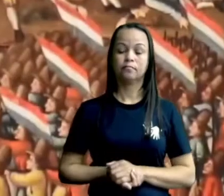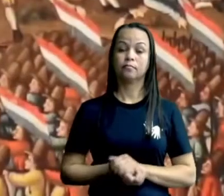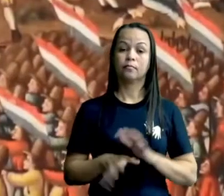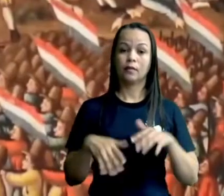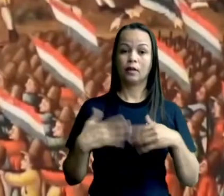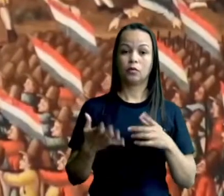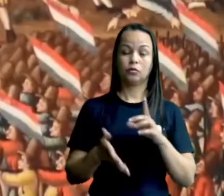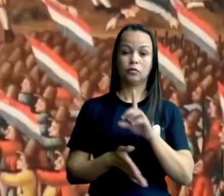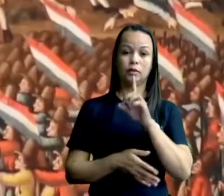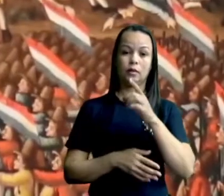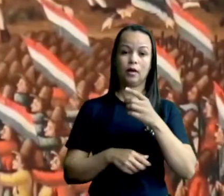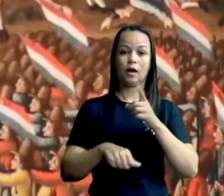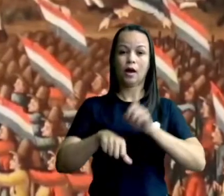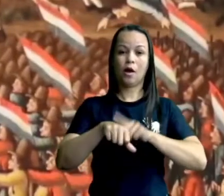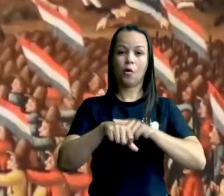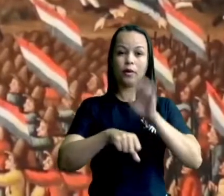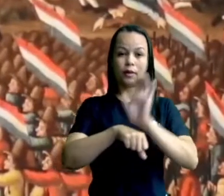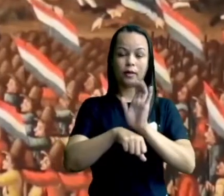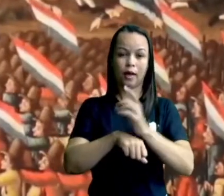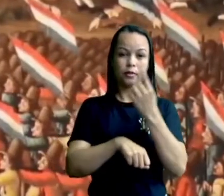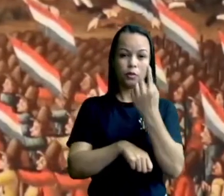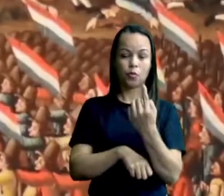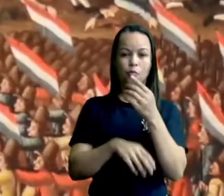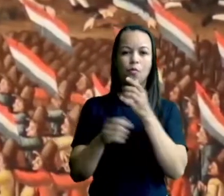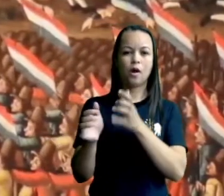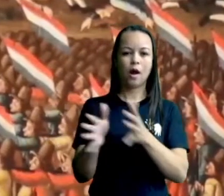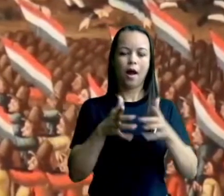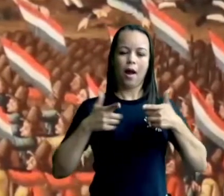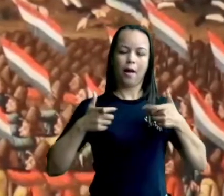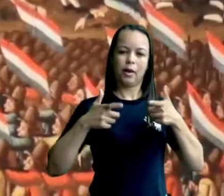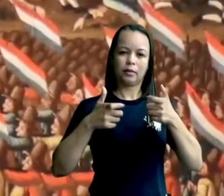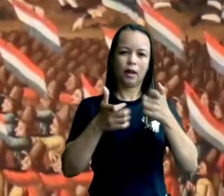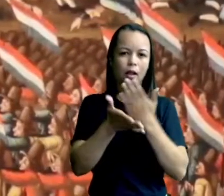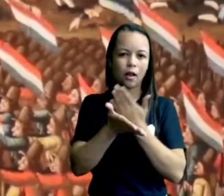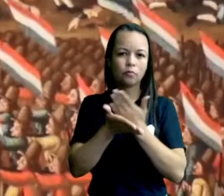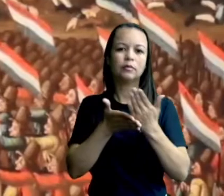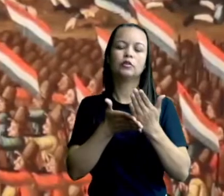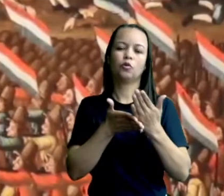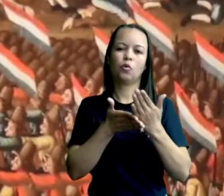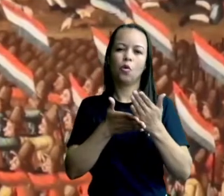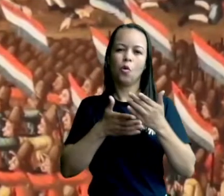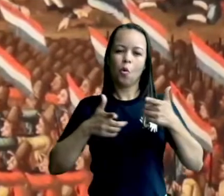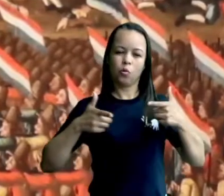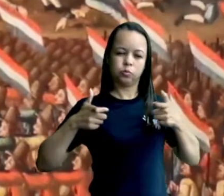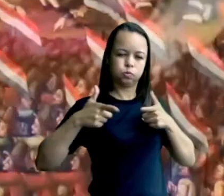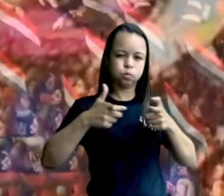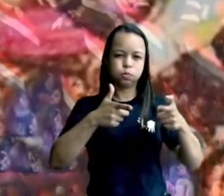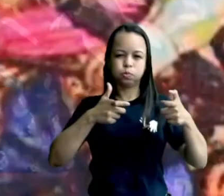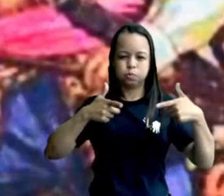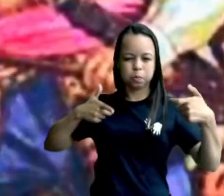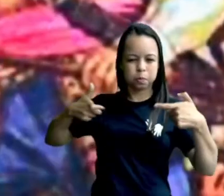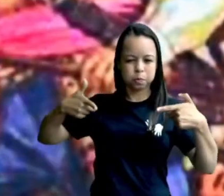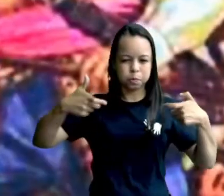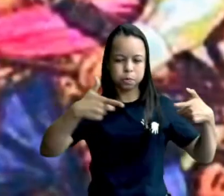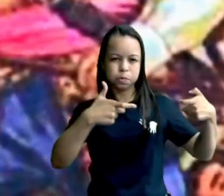À 1 da tarde desse dia, a Batalha das Tabocas iniciou-se. Os combates duraram por toda a